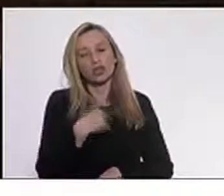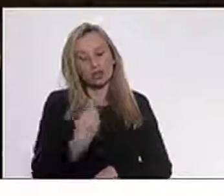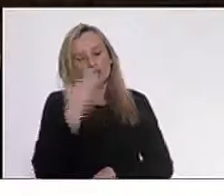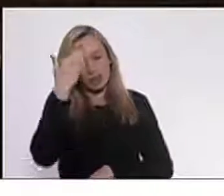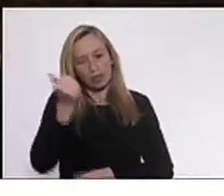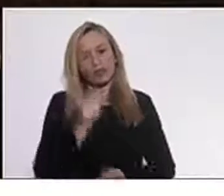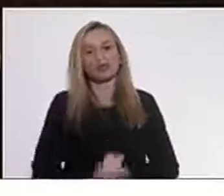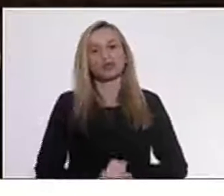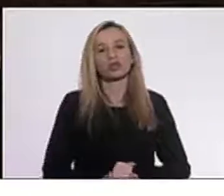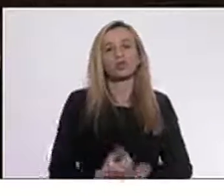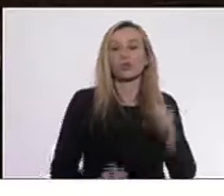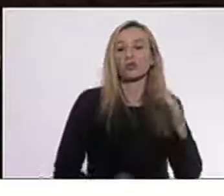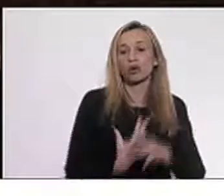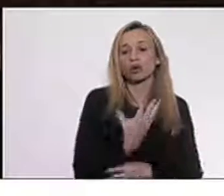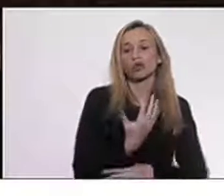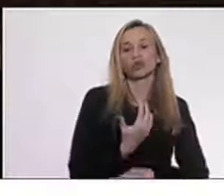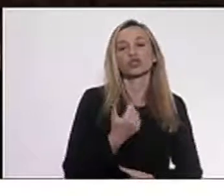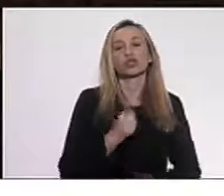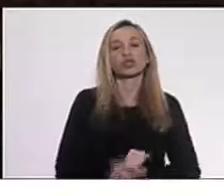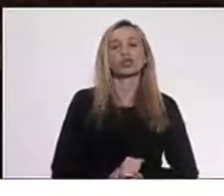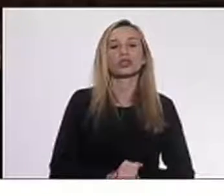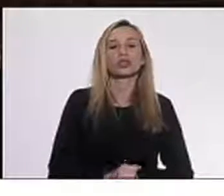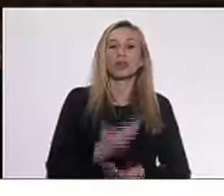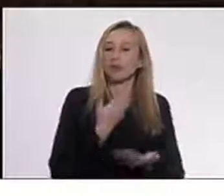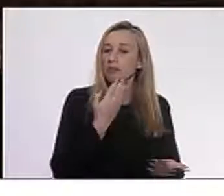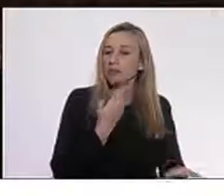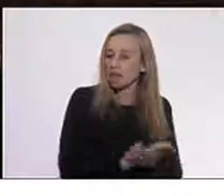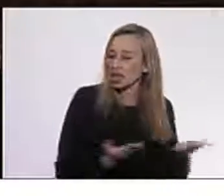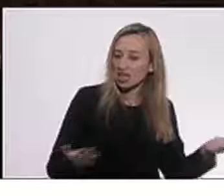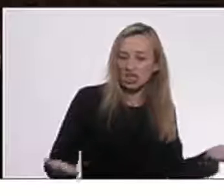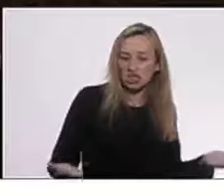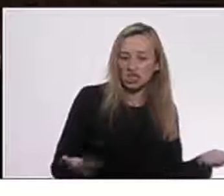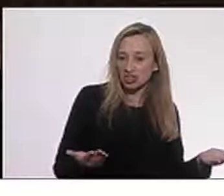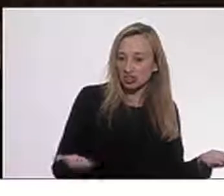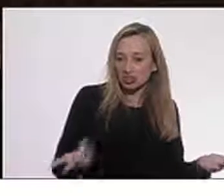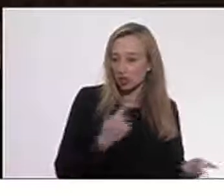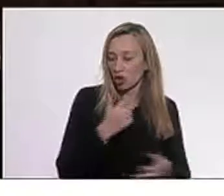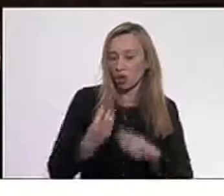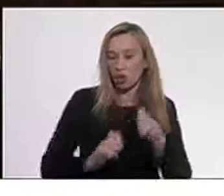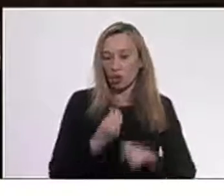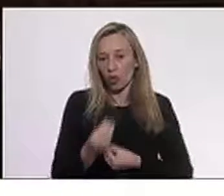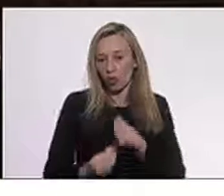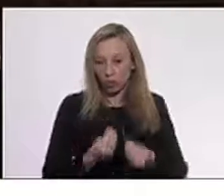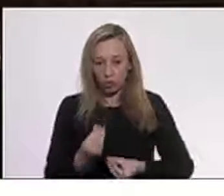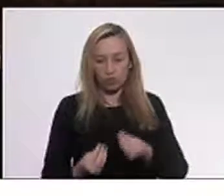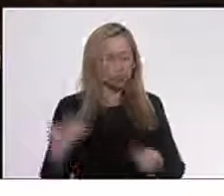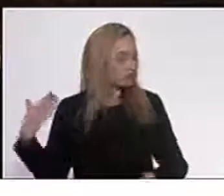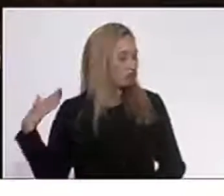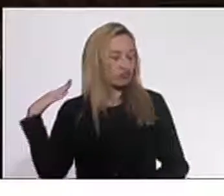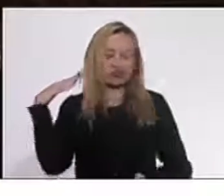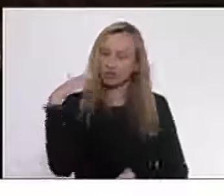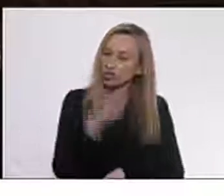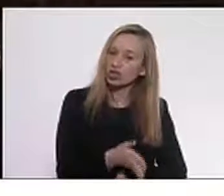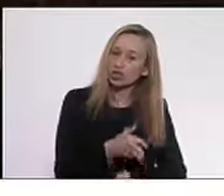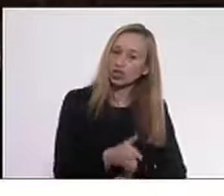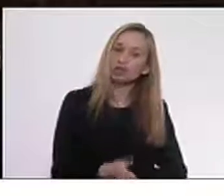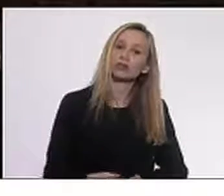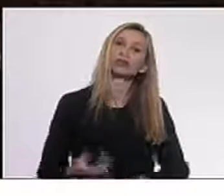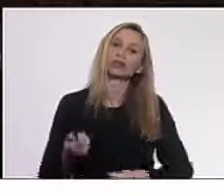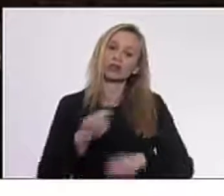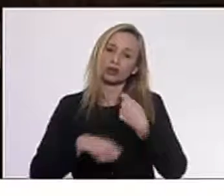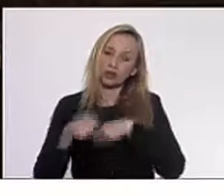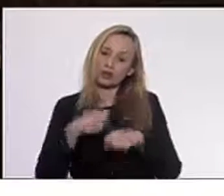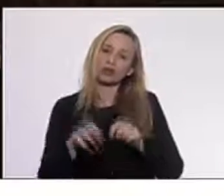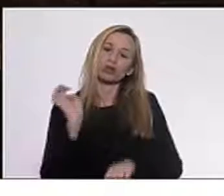sabemos que produz perdas irreparáveis que vão incidir diretamente na questão econômica